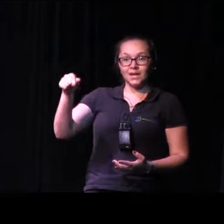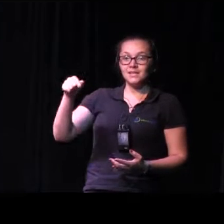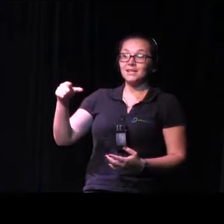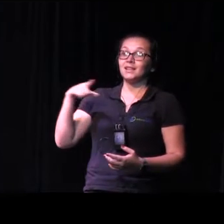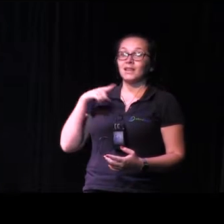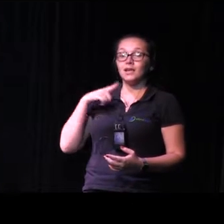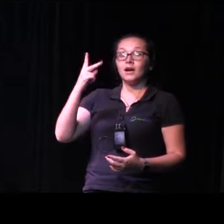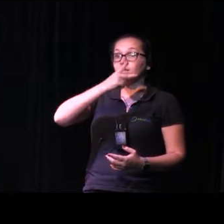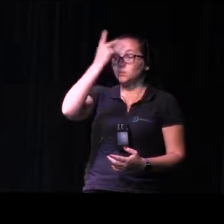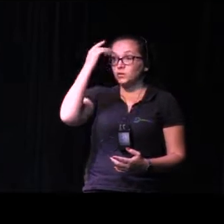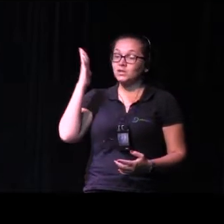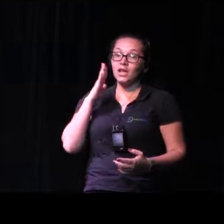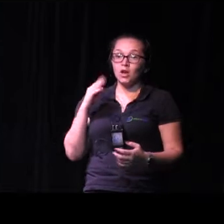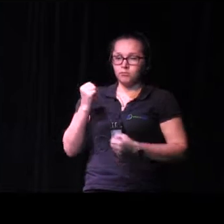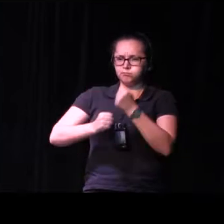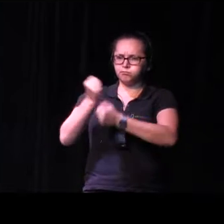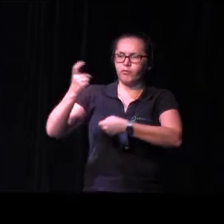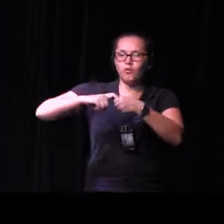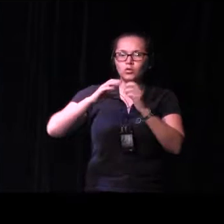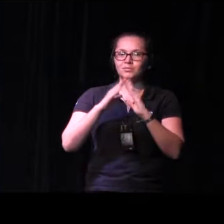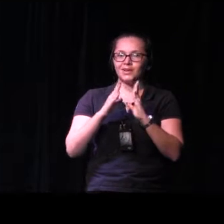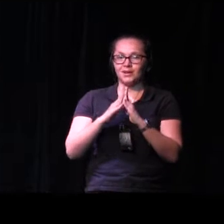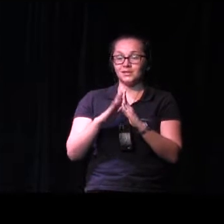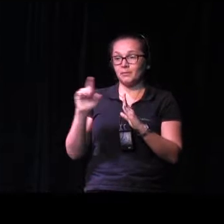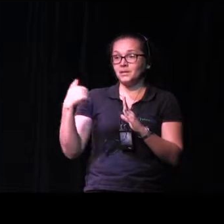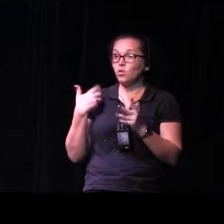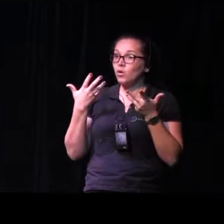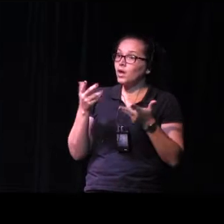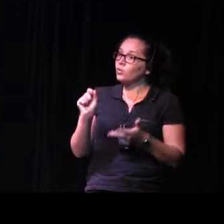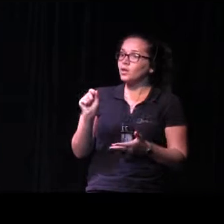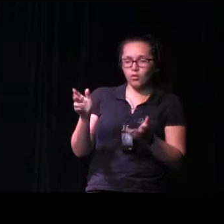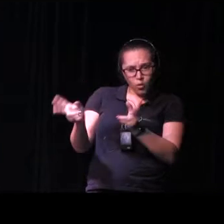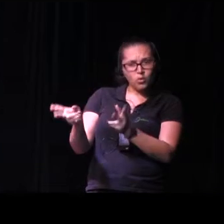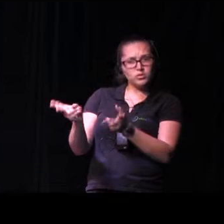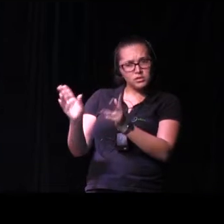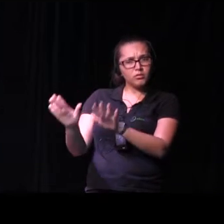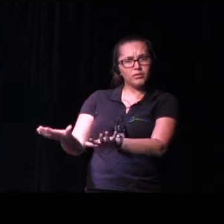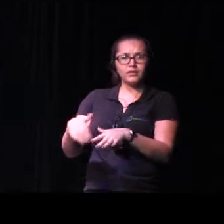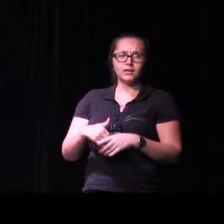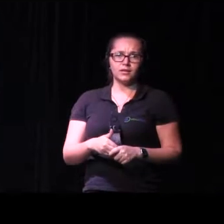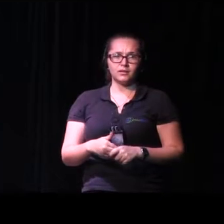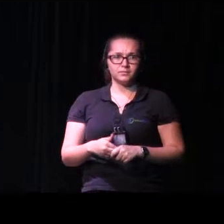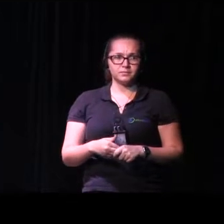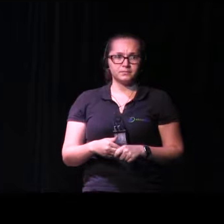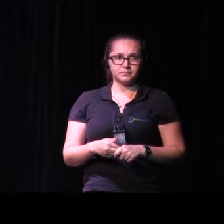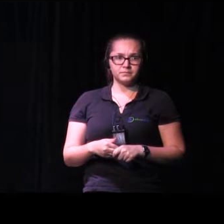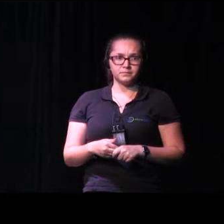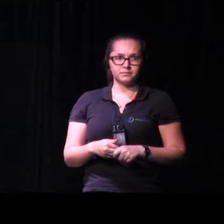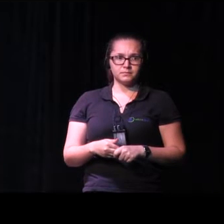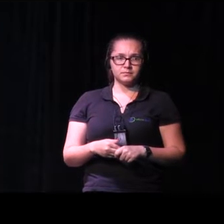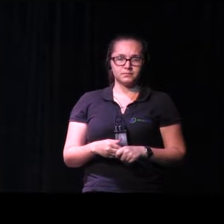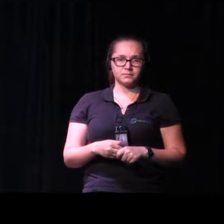e quando tem essa tormenta, as pessoas saem correndo e voltam para as casas. Mas e o que eu quero? Eu quero que elas permaneçam